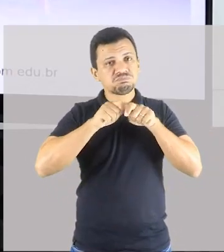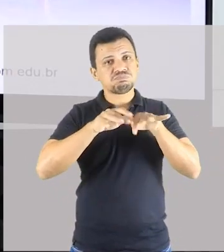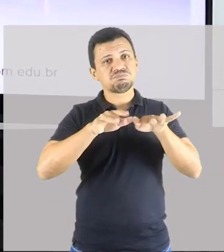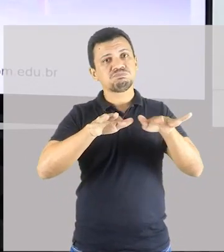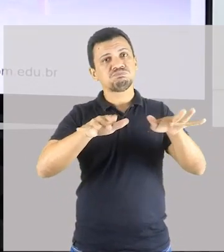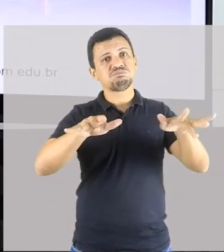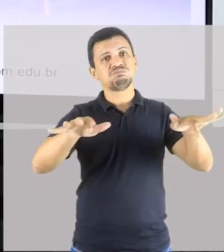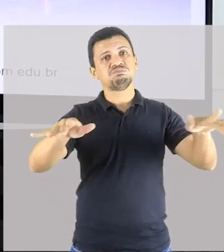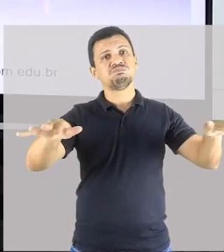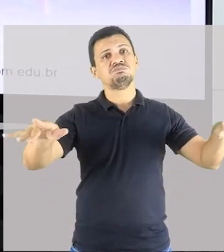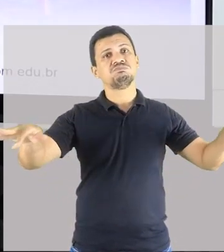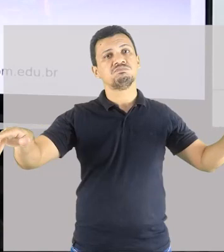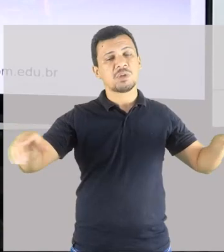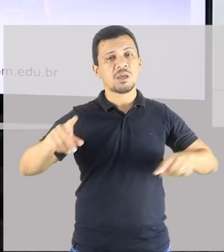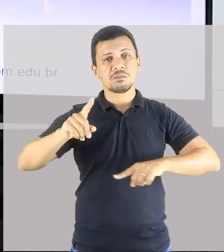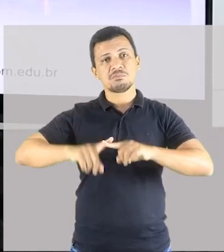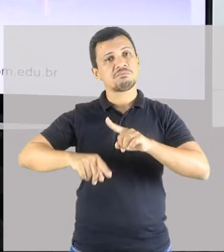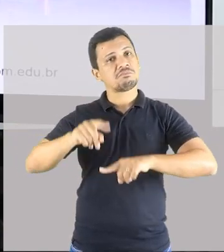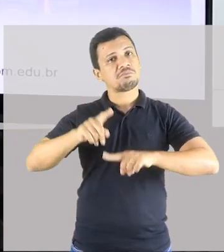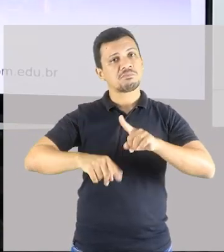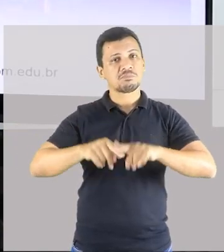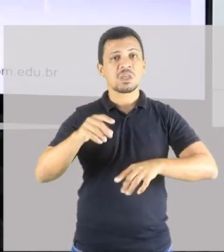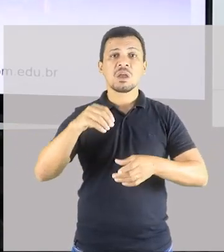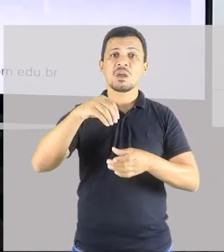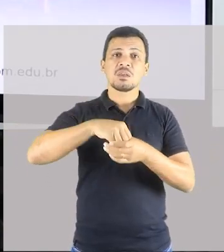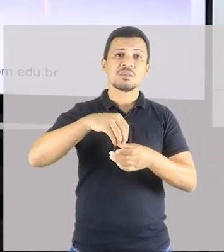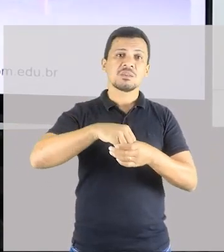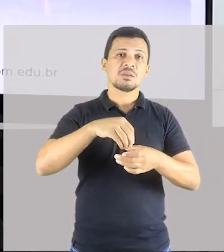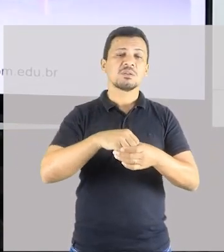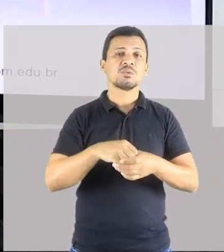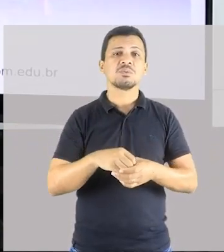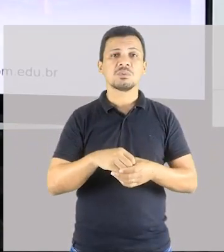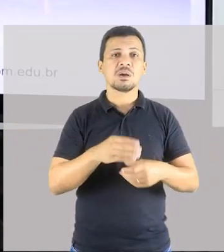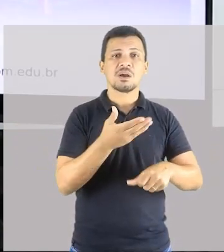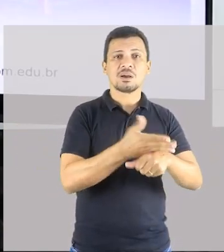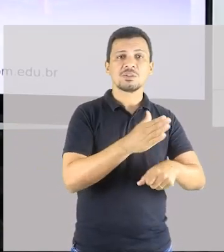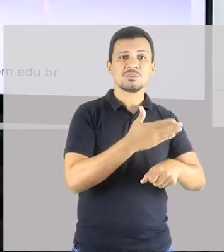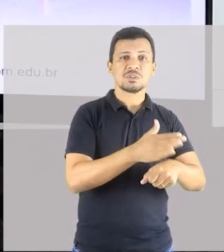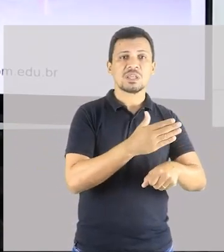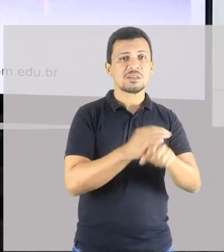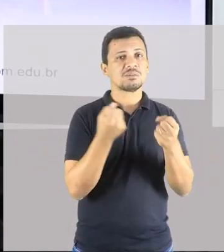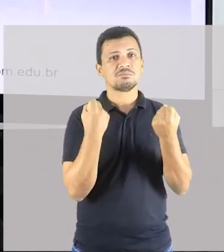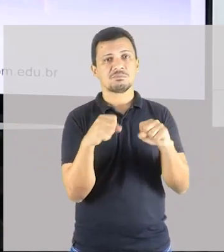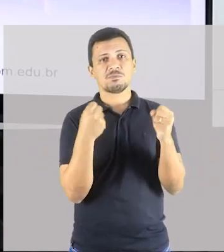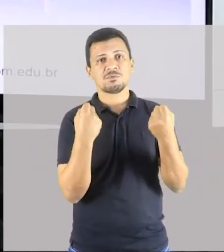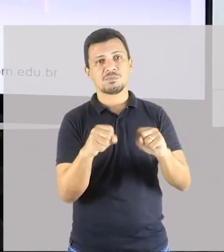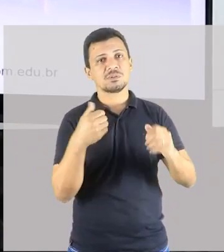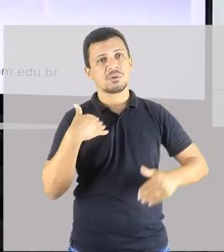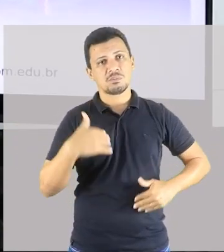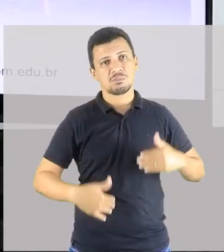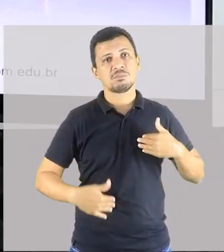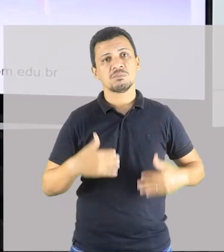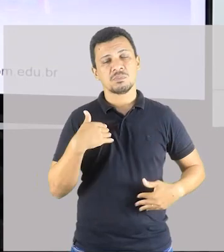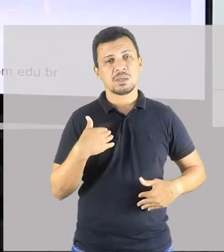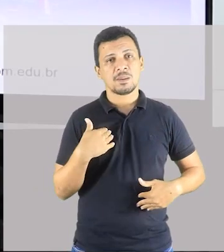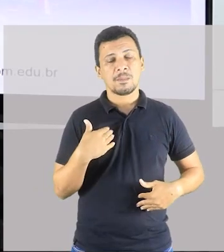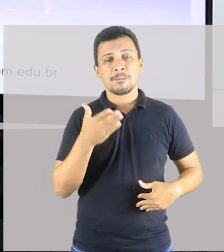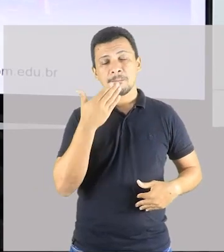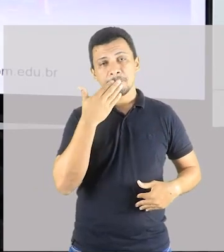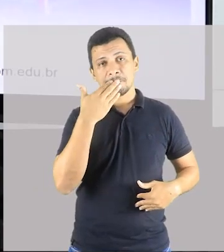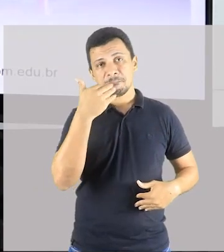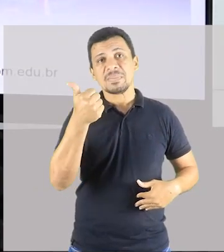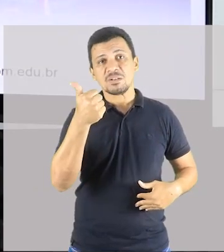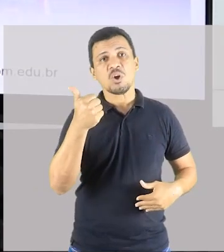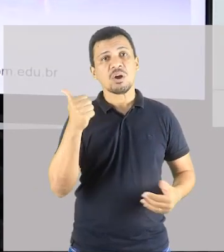disseminação desse produto dentro das atividades físicas, né? Tanto para melhora